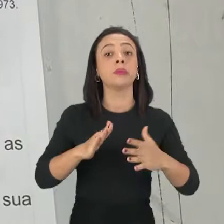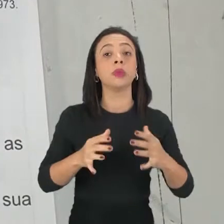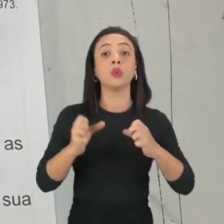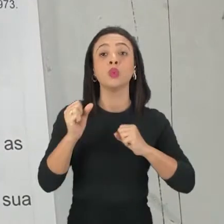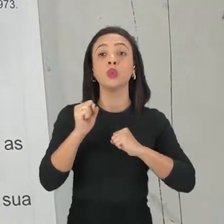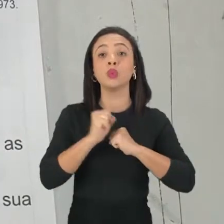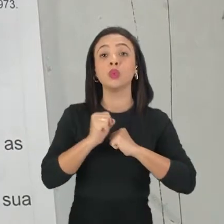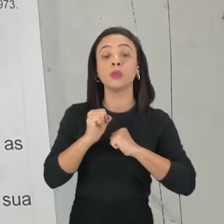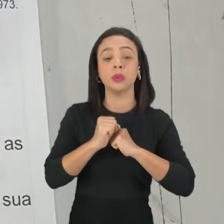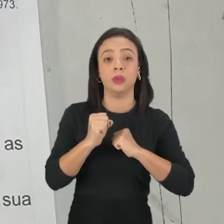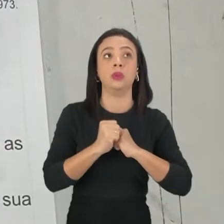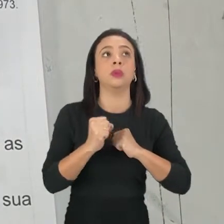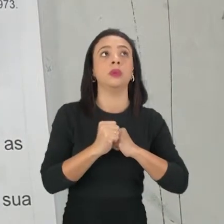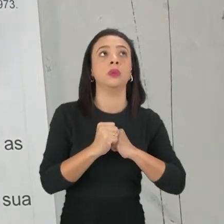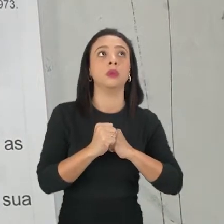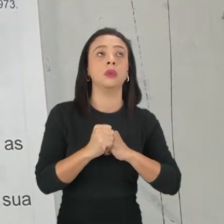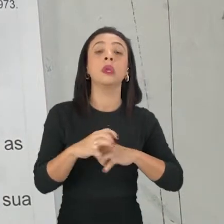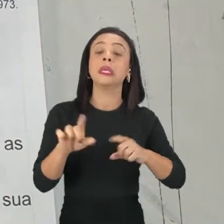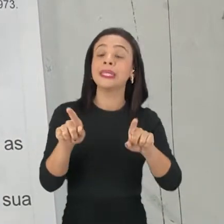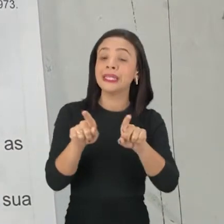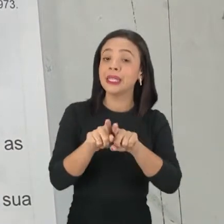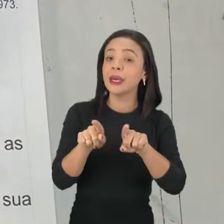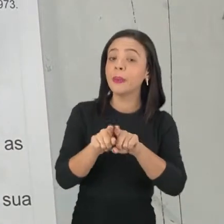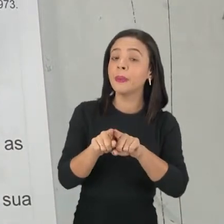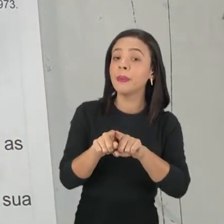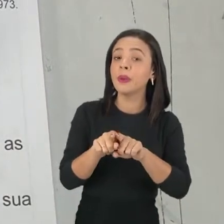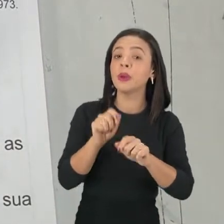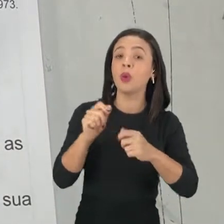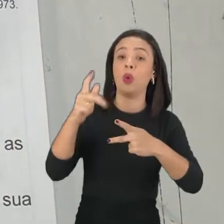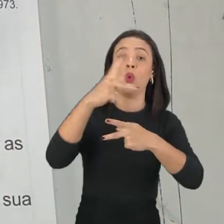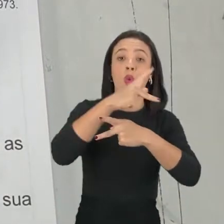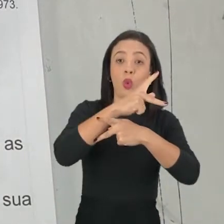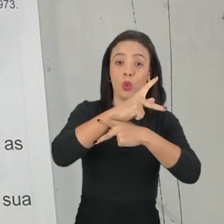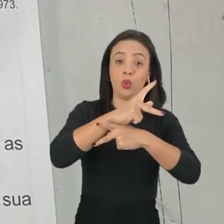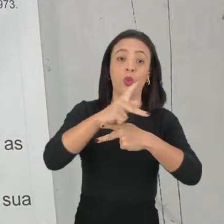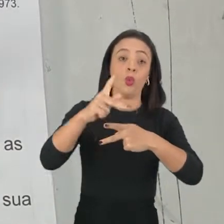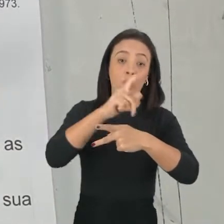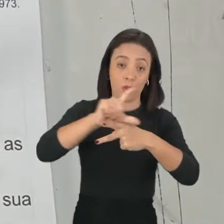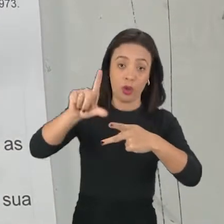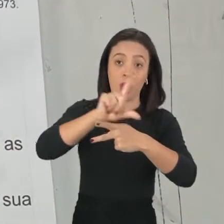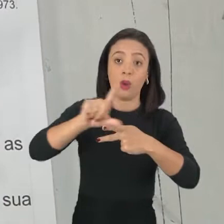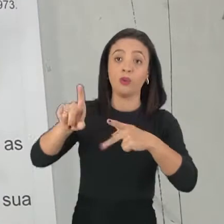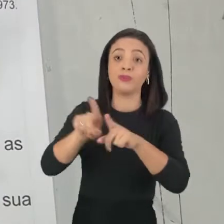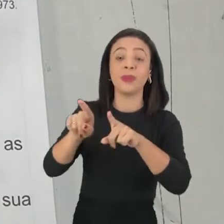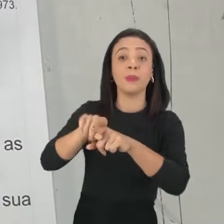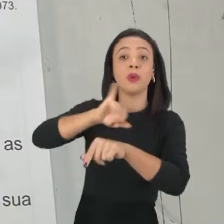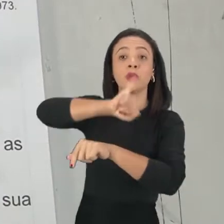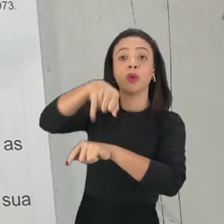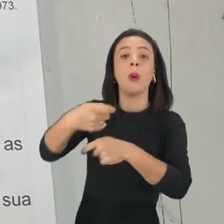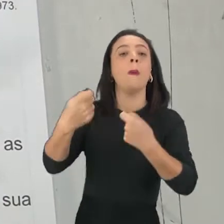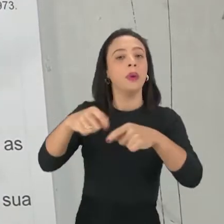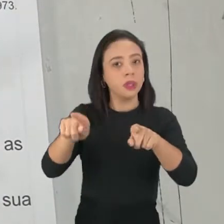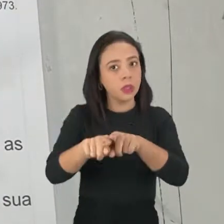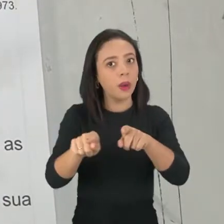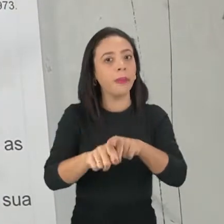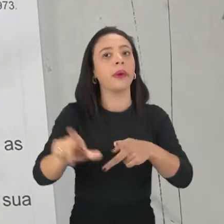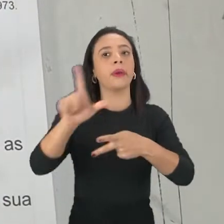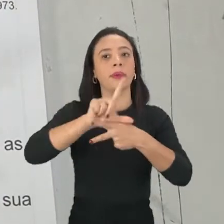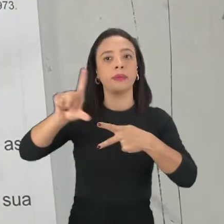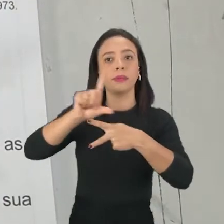substantivo ele tá no plural esse adjetivo também tem que estar tanto é que o próximo